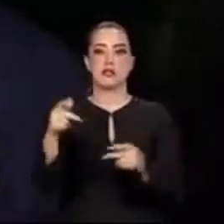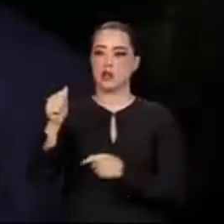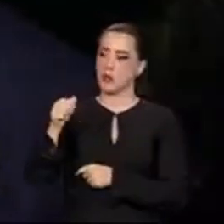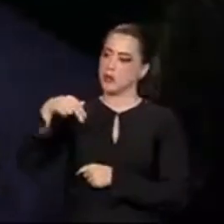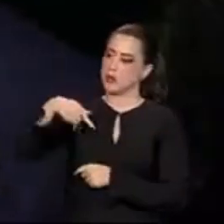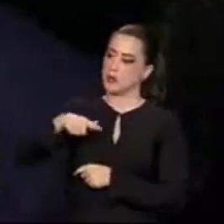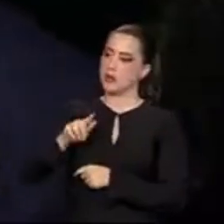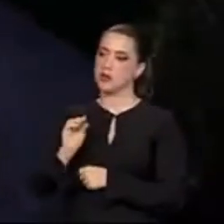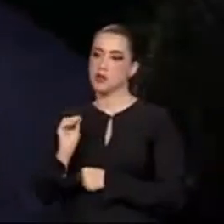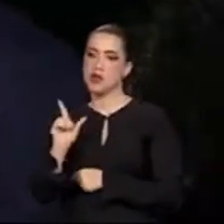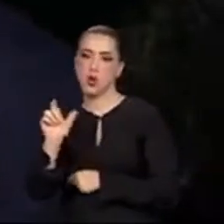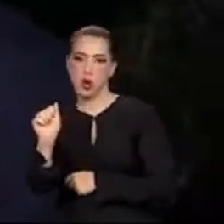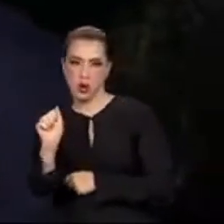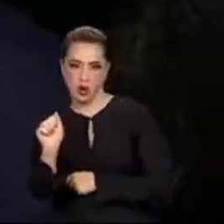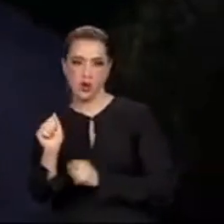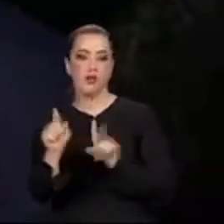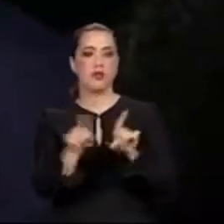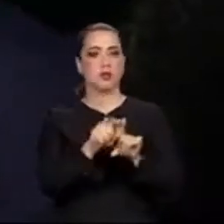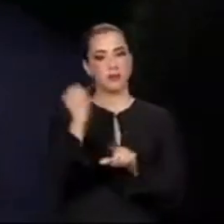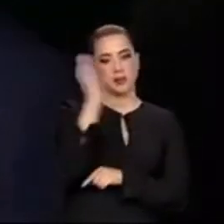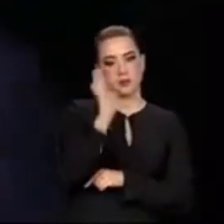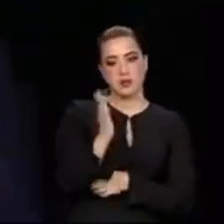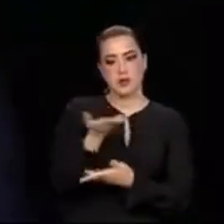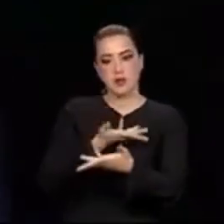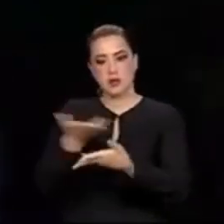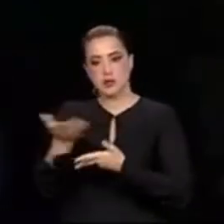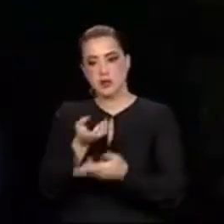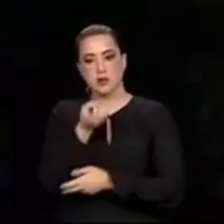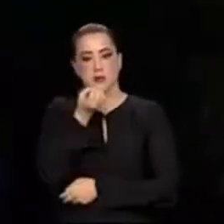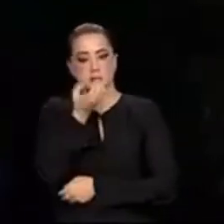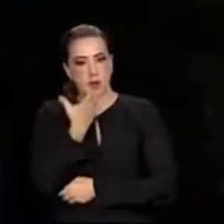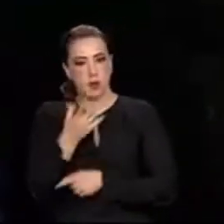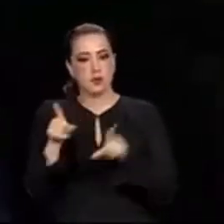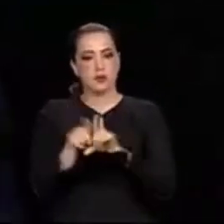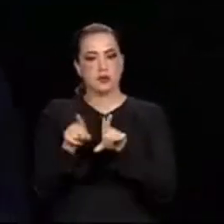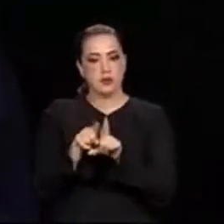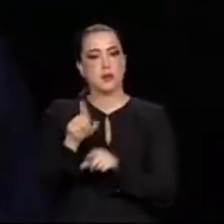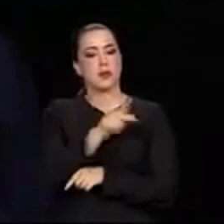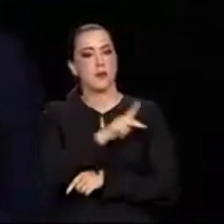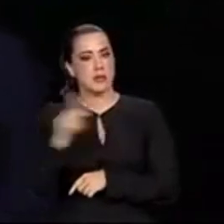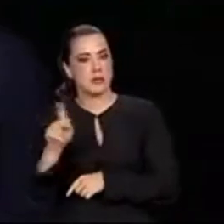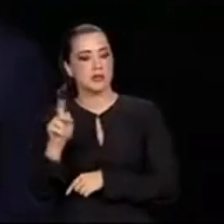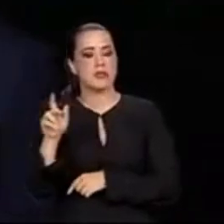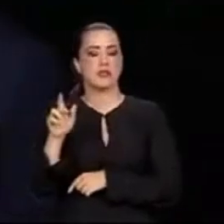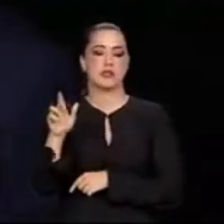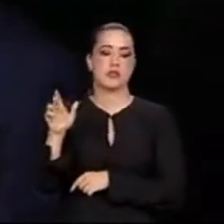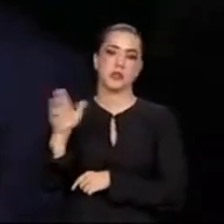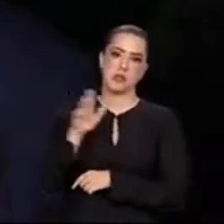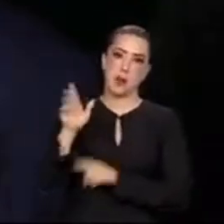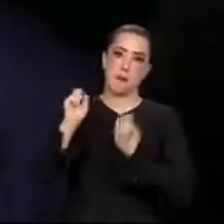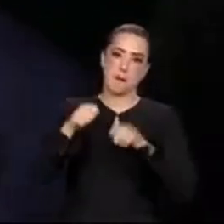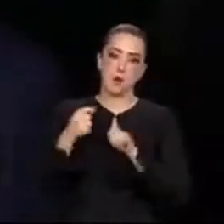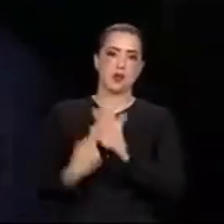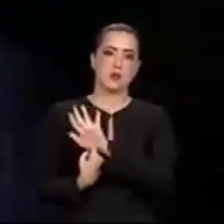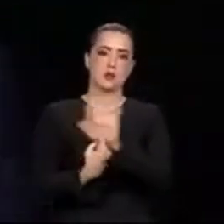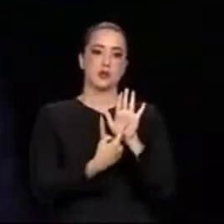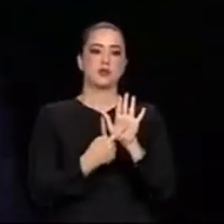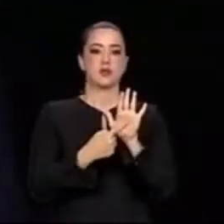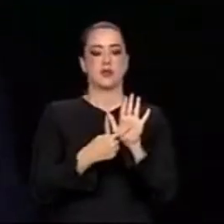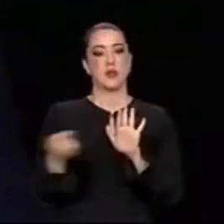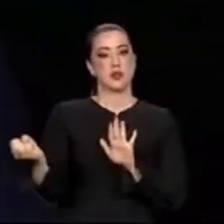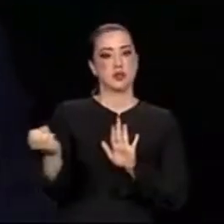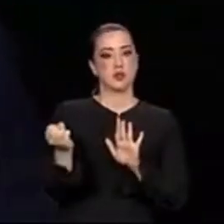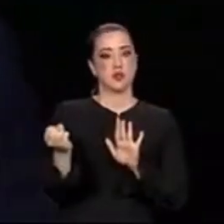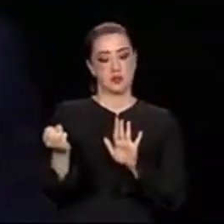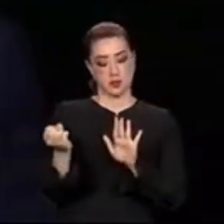sabemos que Angola e Brasil tem uma relação excelente para que também o presidente Lula possa levar uma imagem mais recente